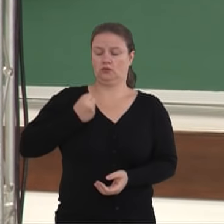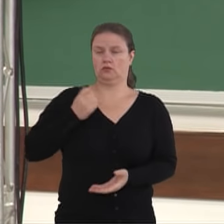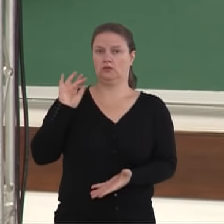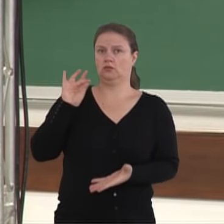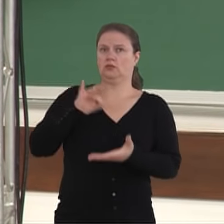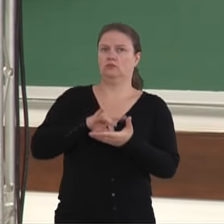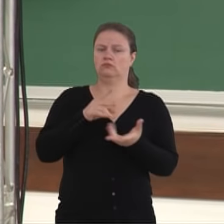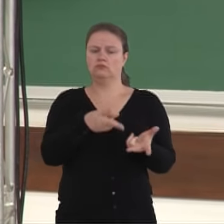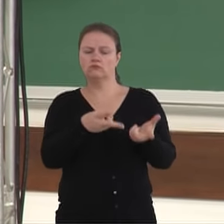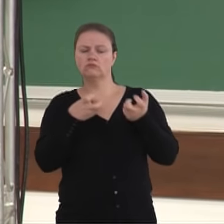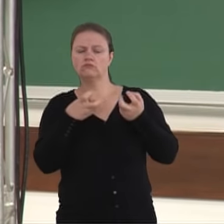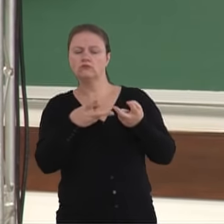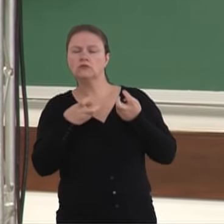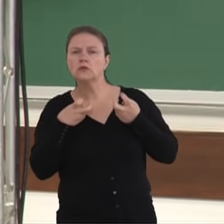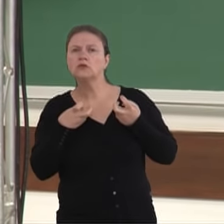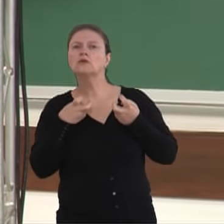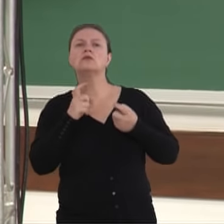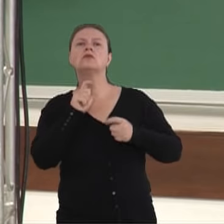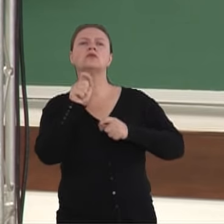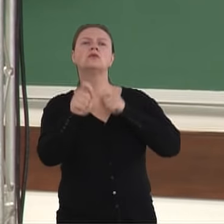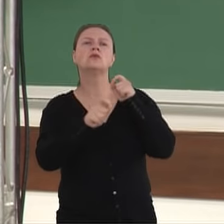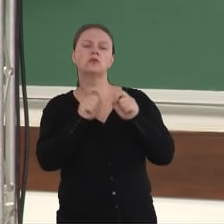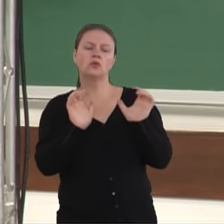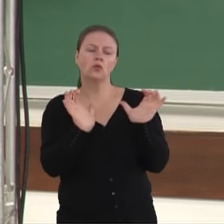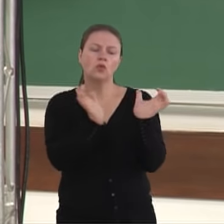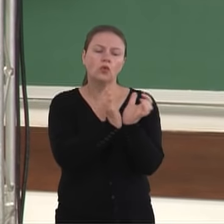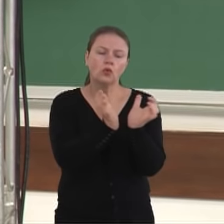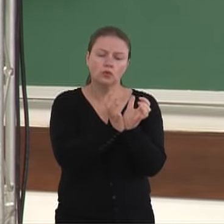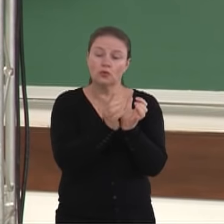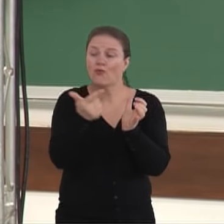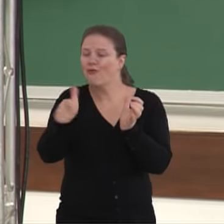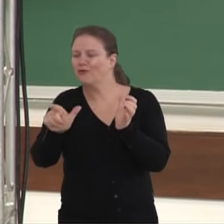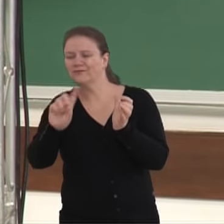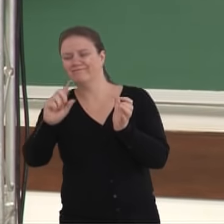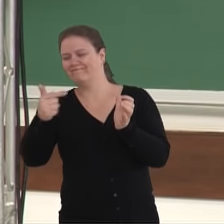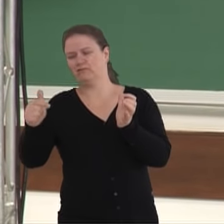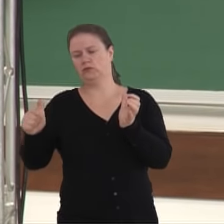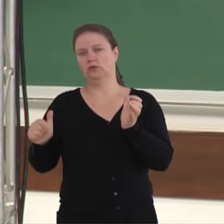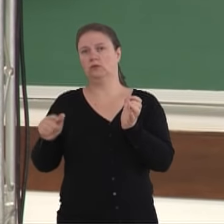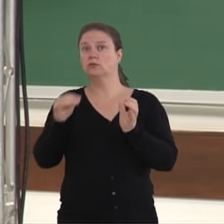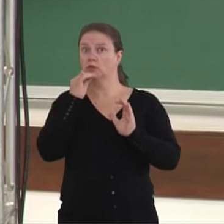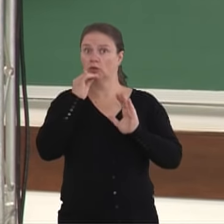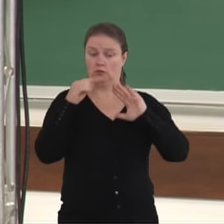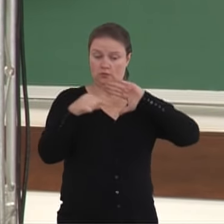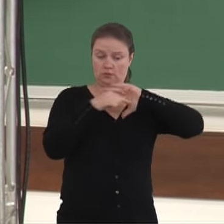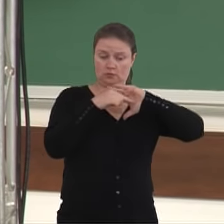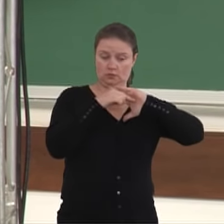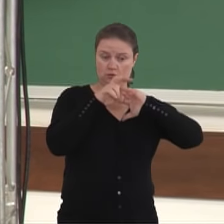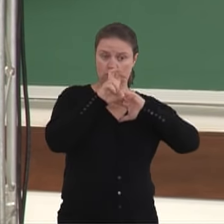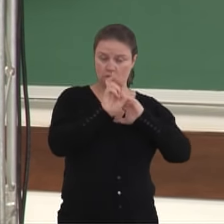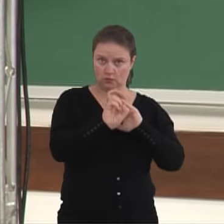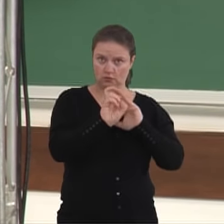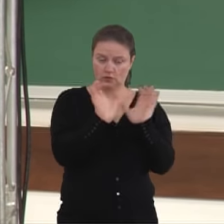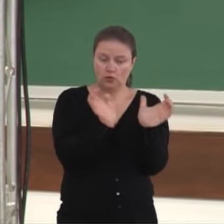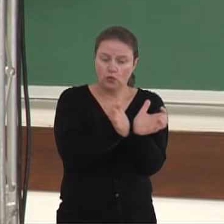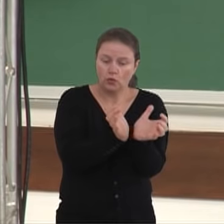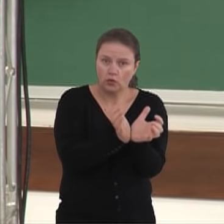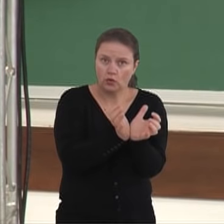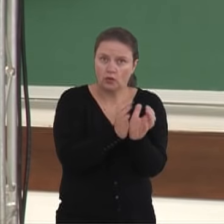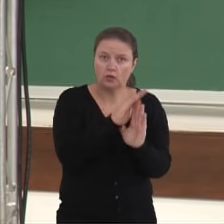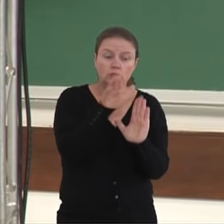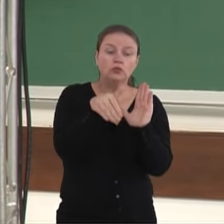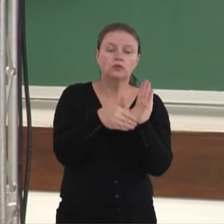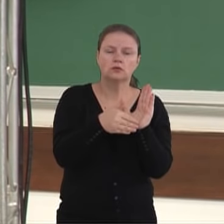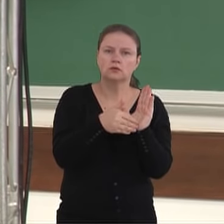que alguns números pertencem a um conjunto e não a outro. Exemplo, o menos 5 pertence ao conjunto dos números